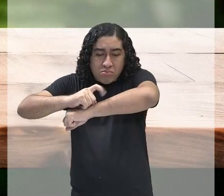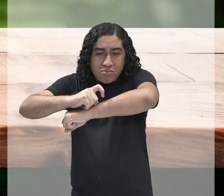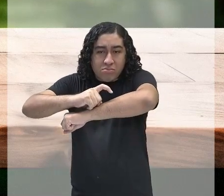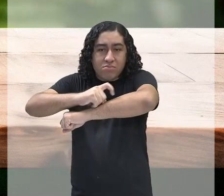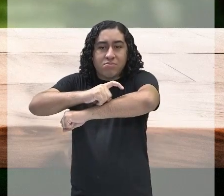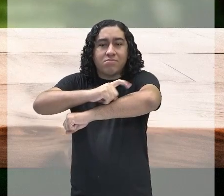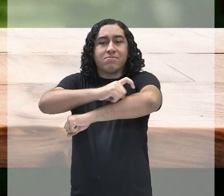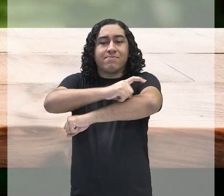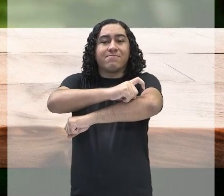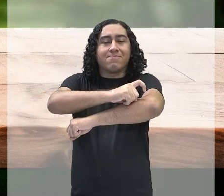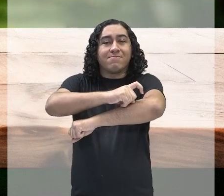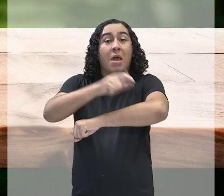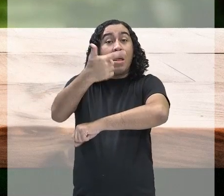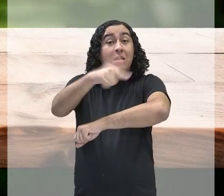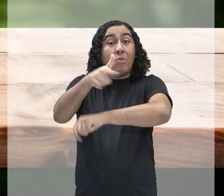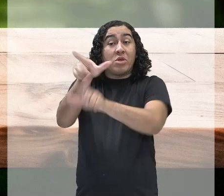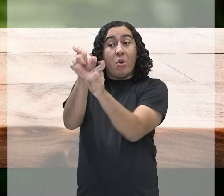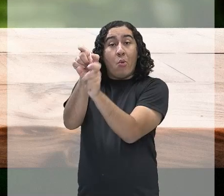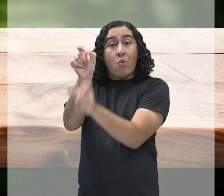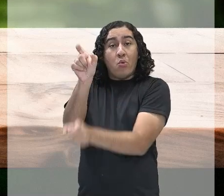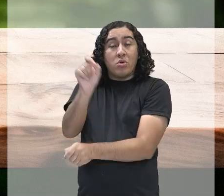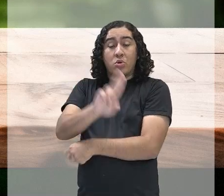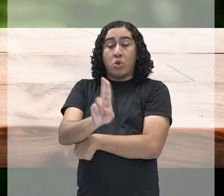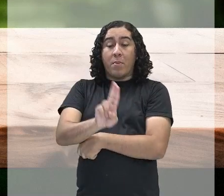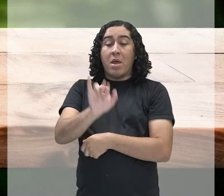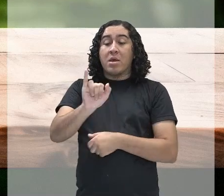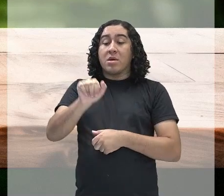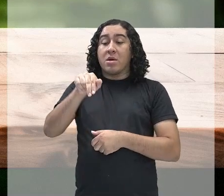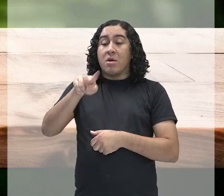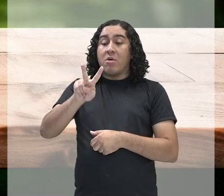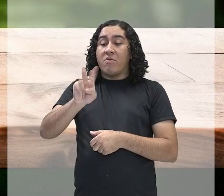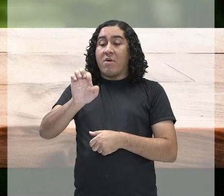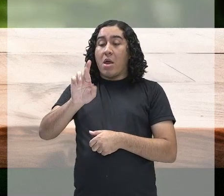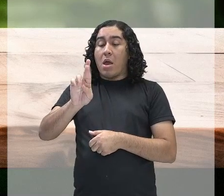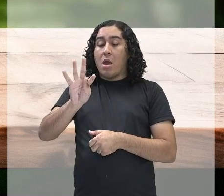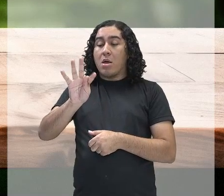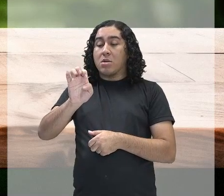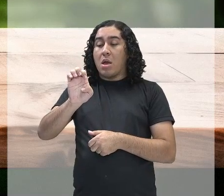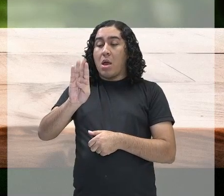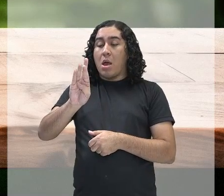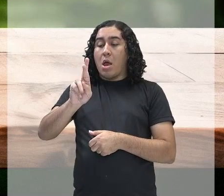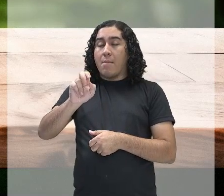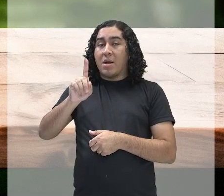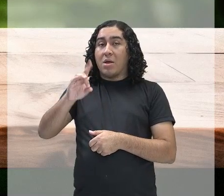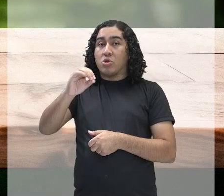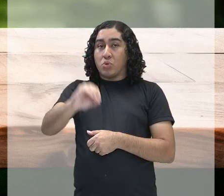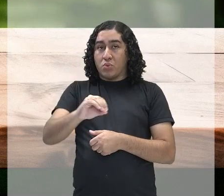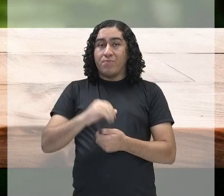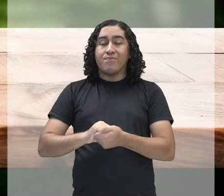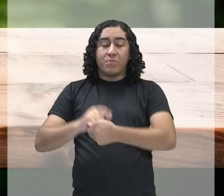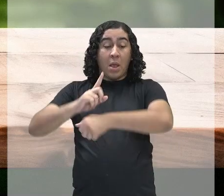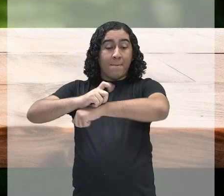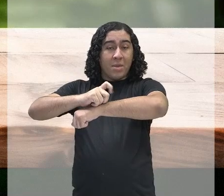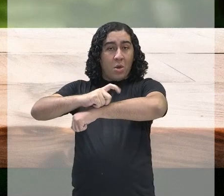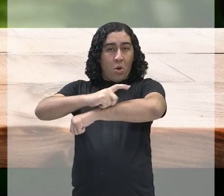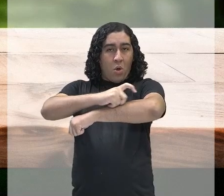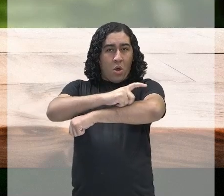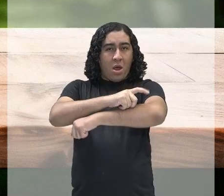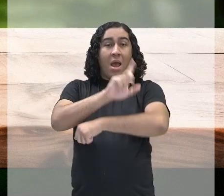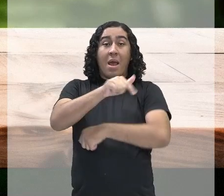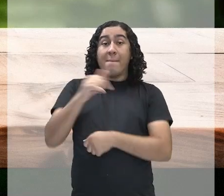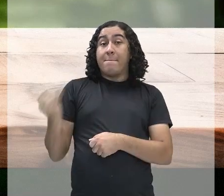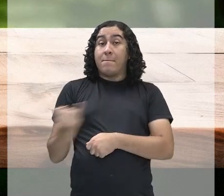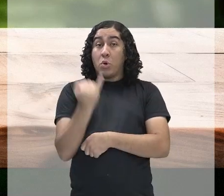Um invertebrado. Esse animal é bem conhecido por nós, né? A famosa minhoca, que ela é muito importante